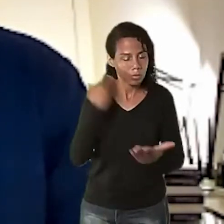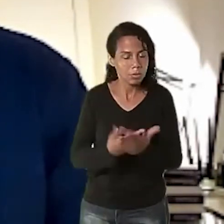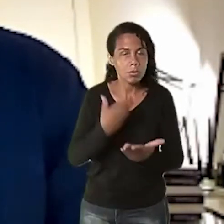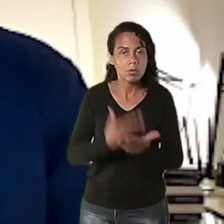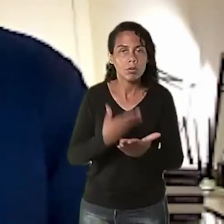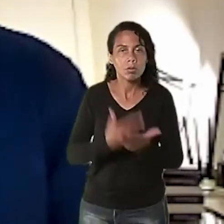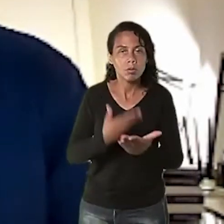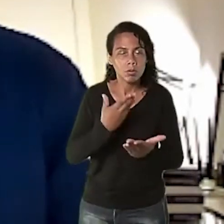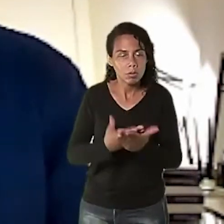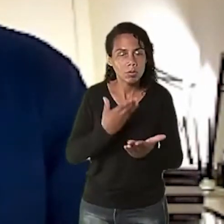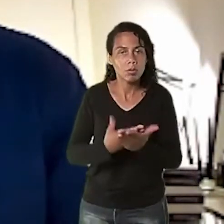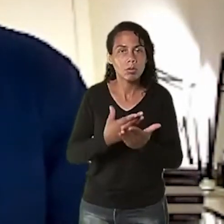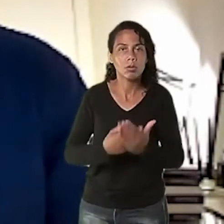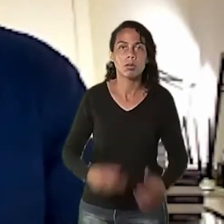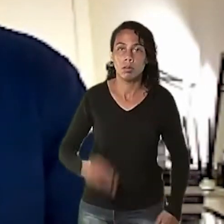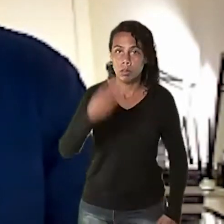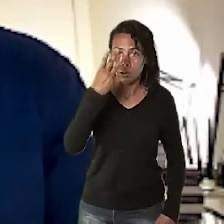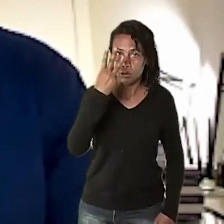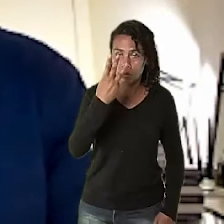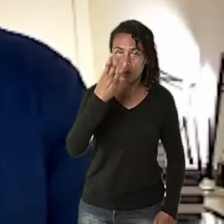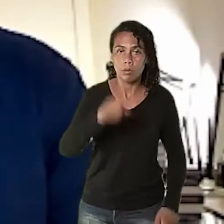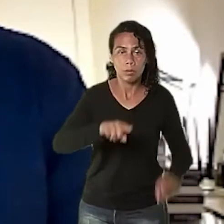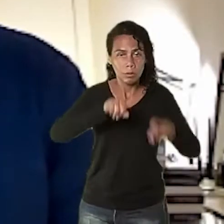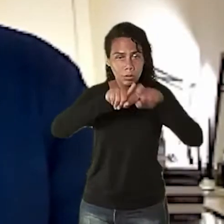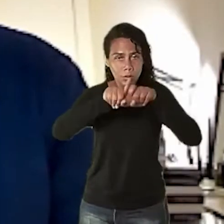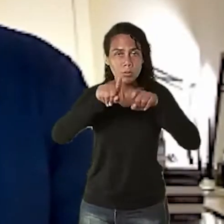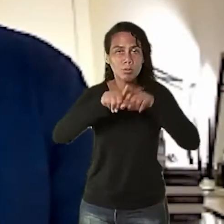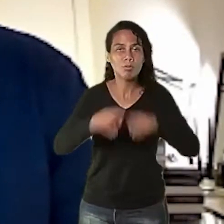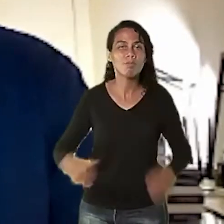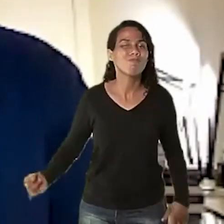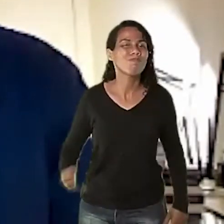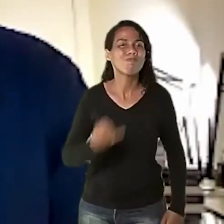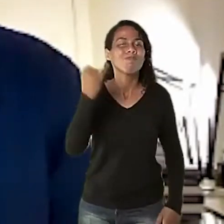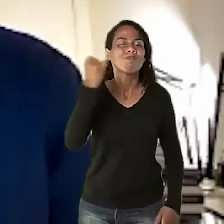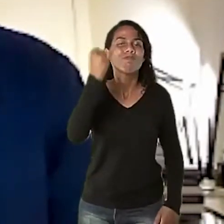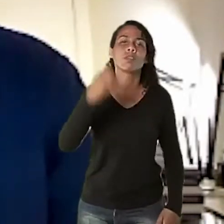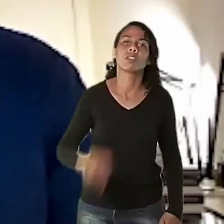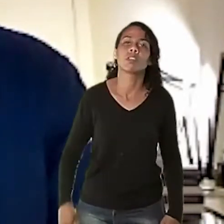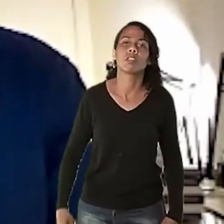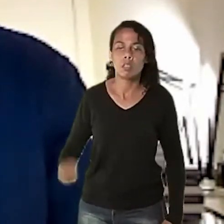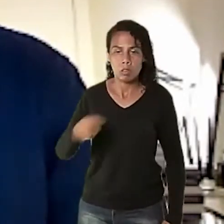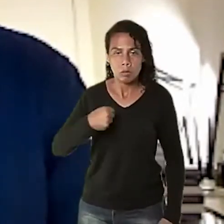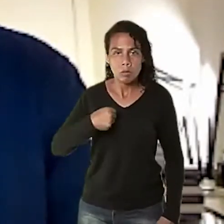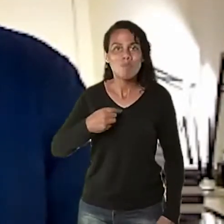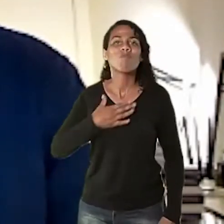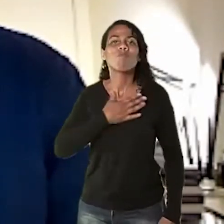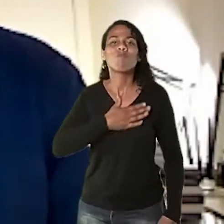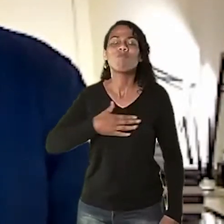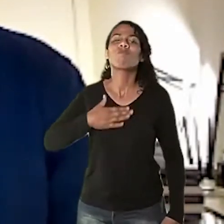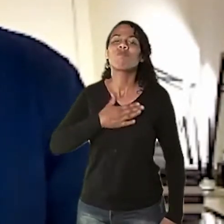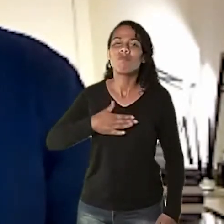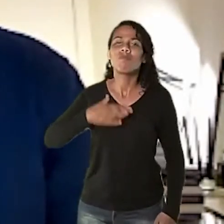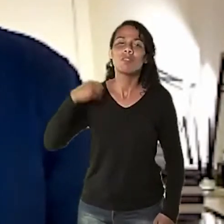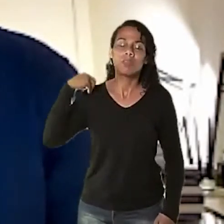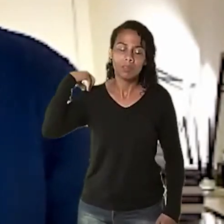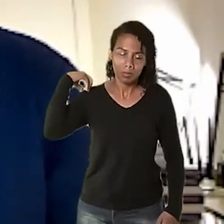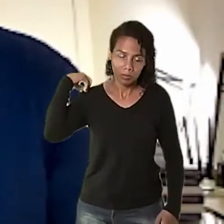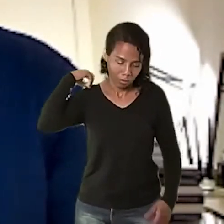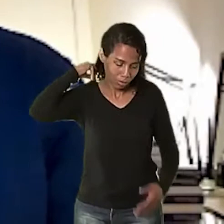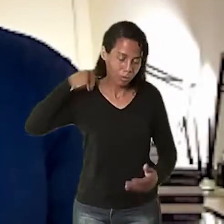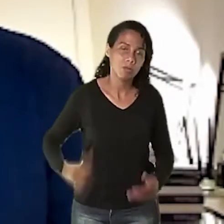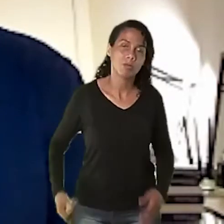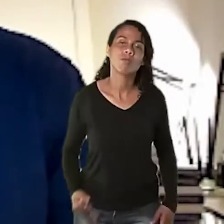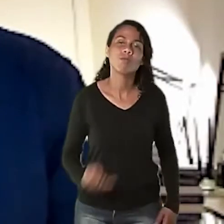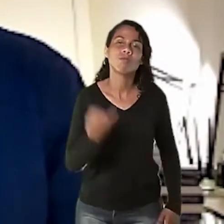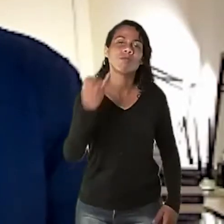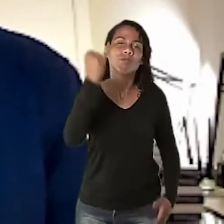uma redação espetacular, parecia que você estava num filme, porque eu acho que ela é a mesma redação desde que abriu a Tribuna, com os